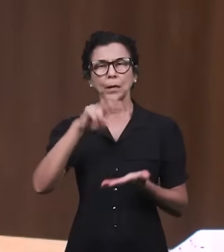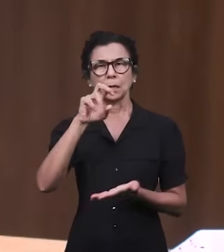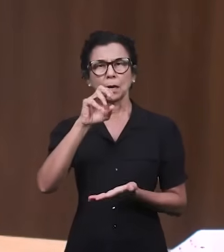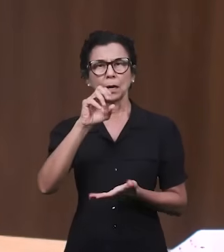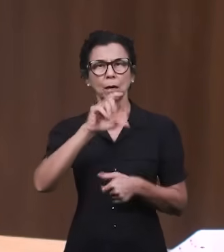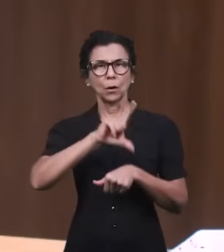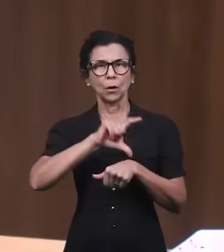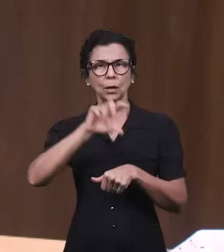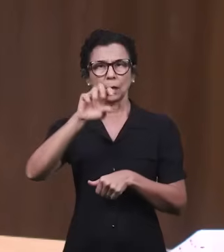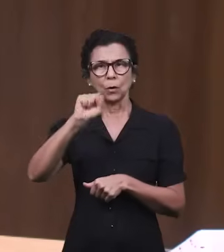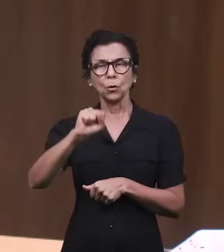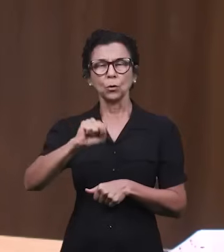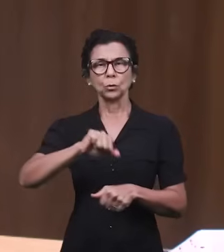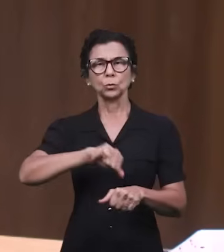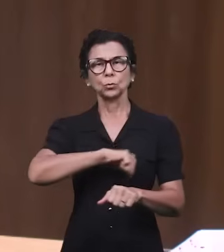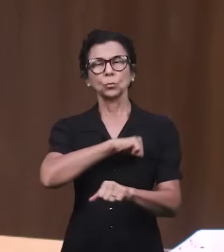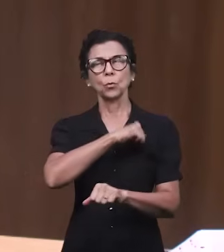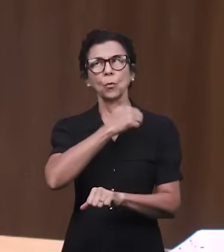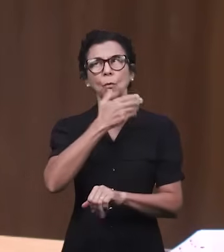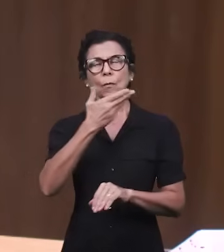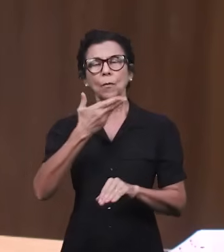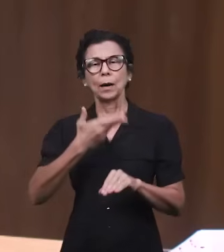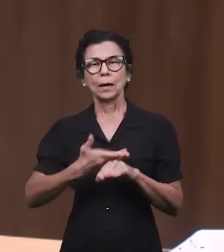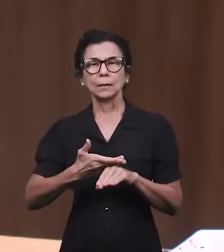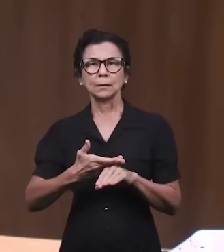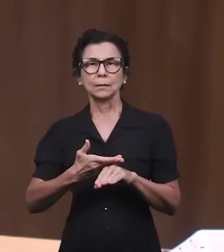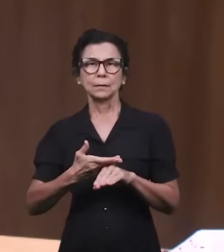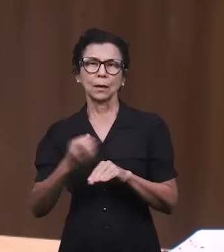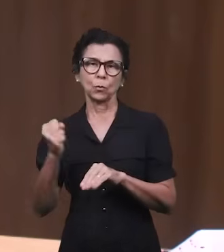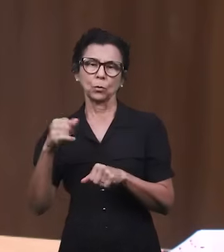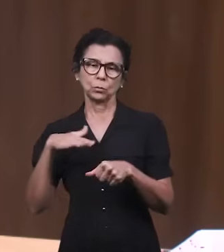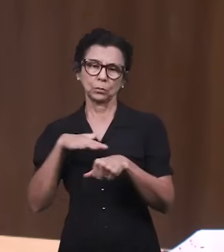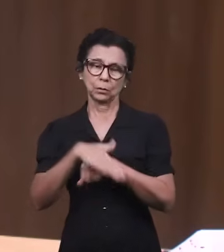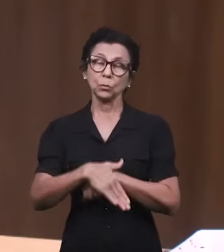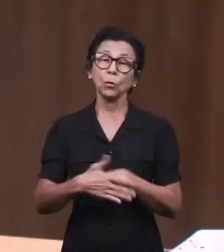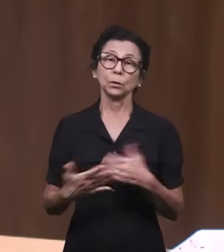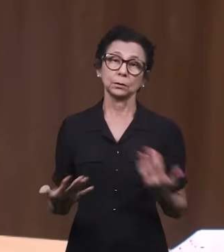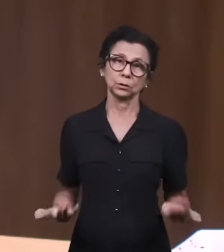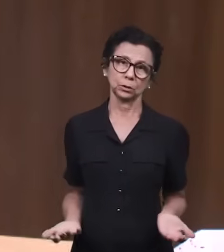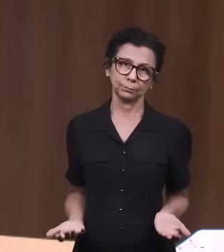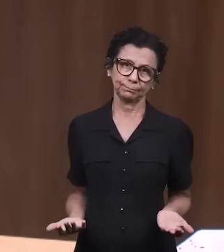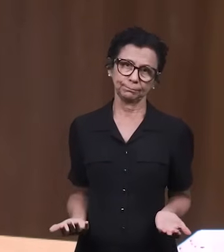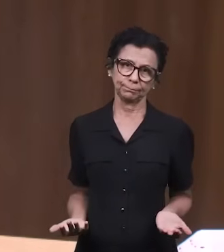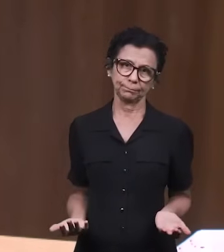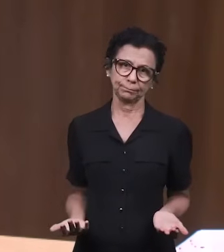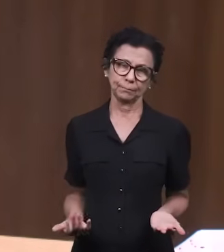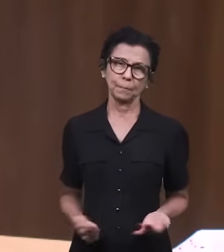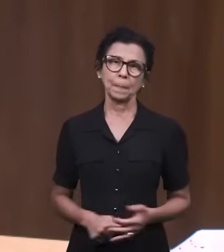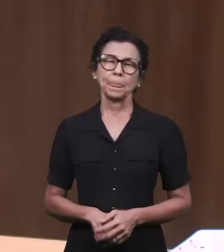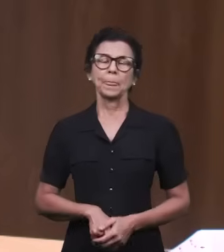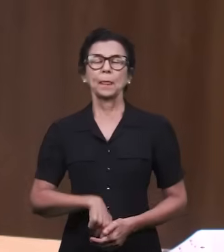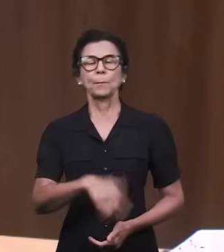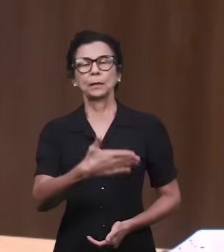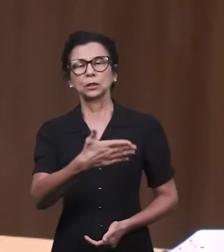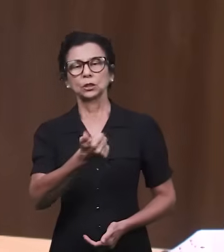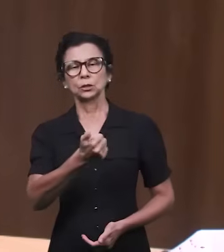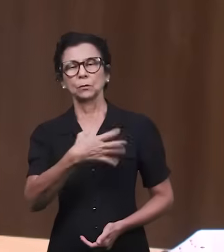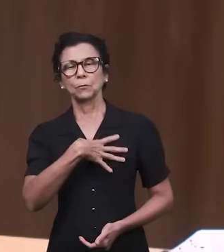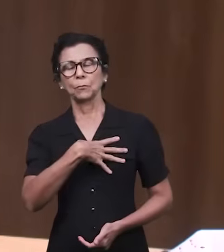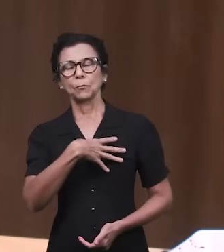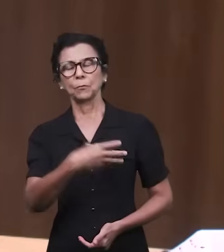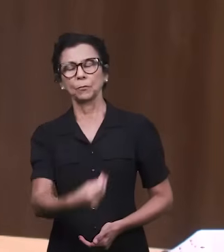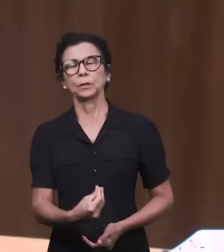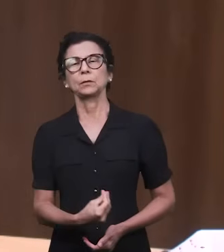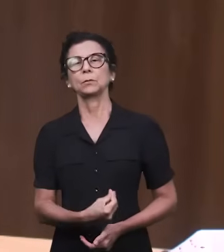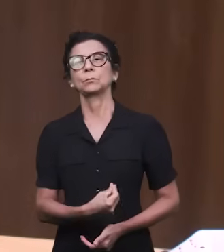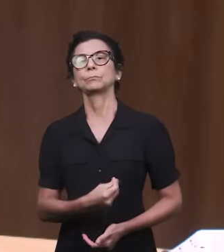traga o seu filho para cozinhar. Sempre vai ser um ponto positivo. Vai demorar? Vai, mas entenda que aquilo ali